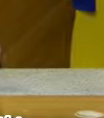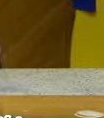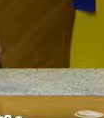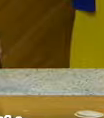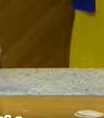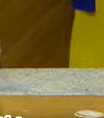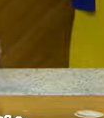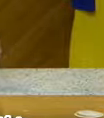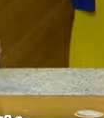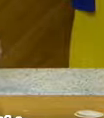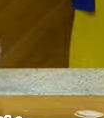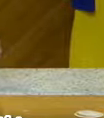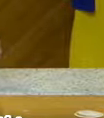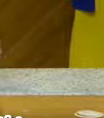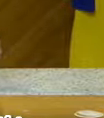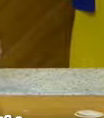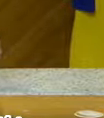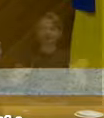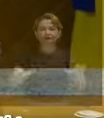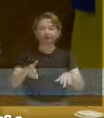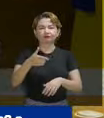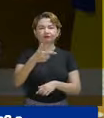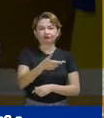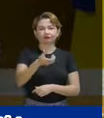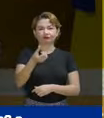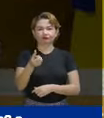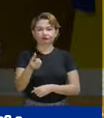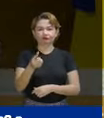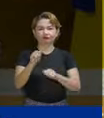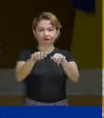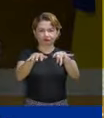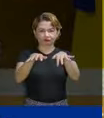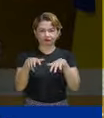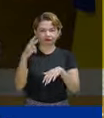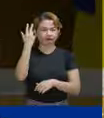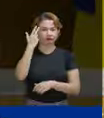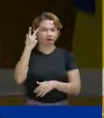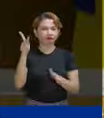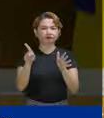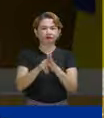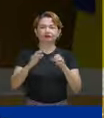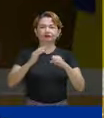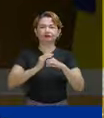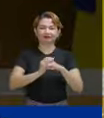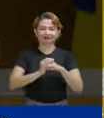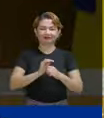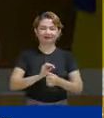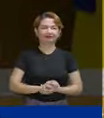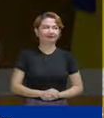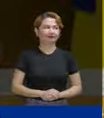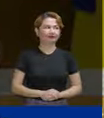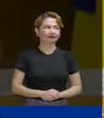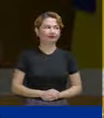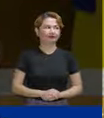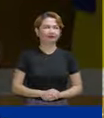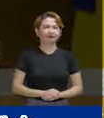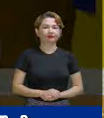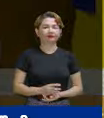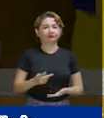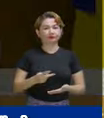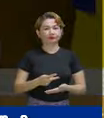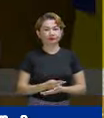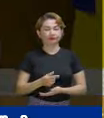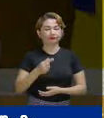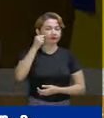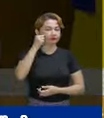Havendo quórum, declaro aberta a 26ª sessão. Foco no desembargador Carmo Antônio, presidente do Tribunal Regional Eleitoral do Amapá.